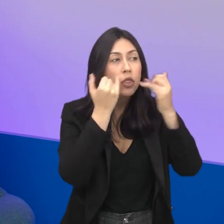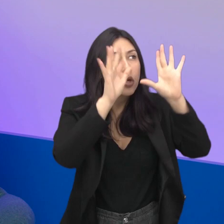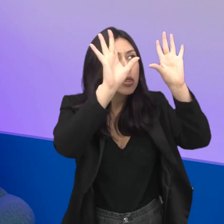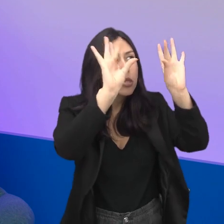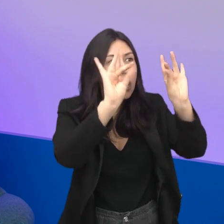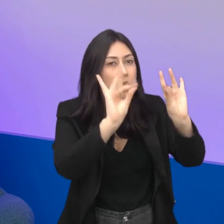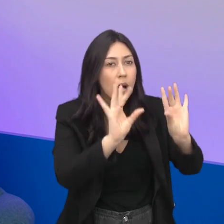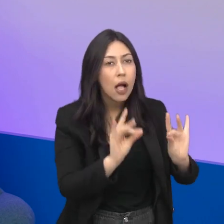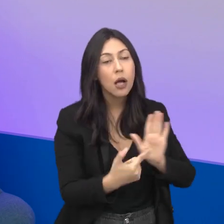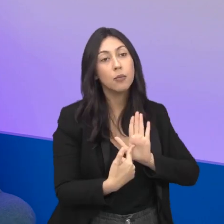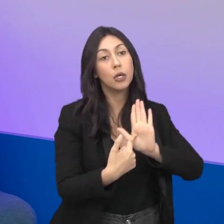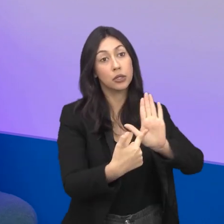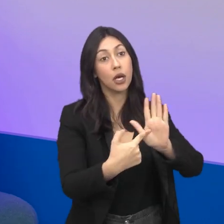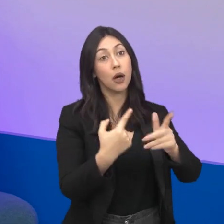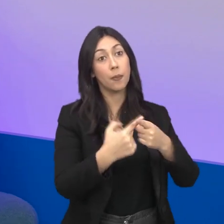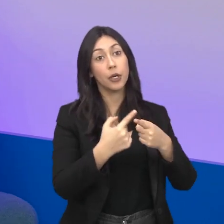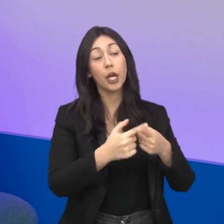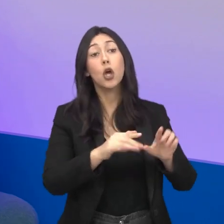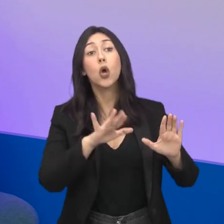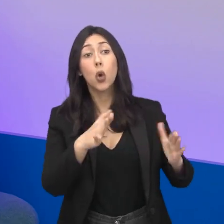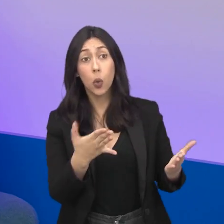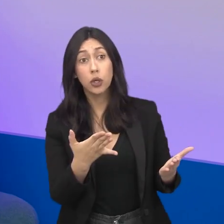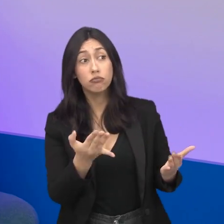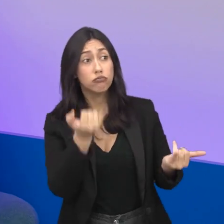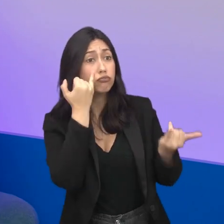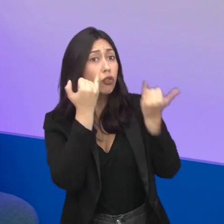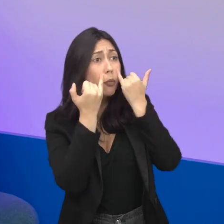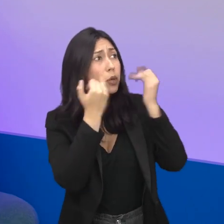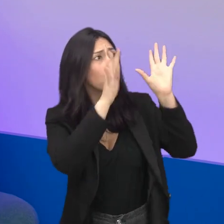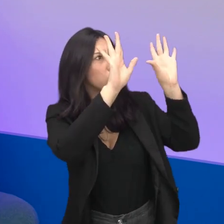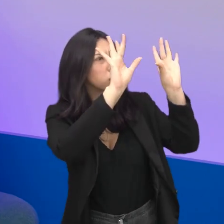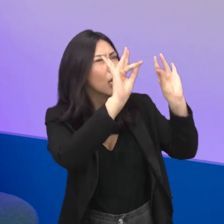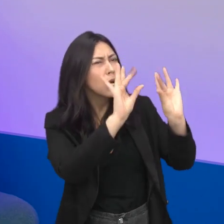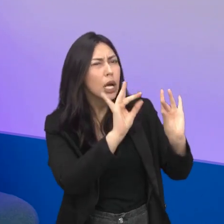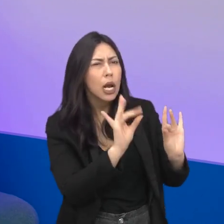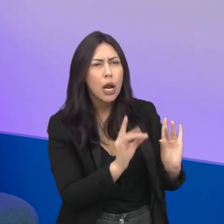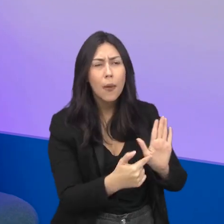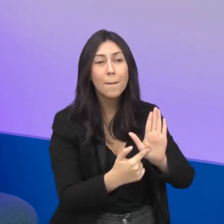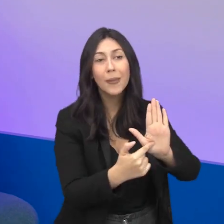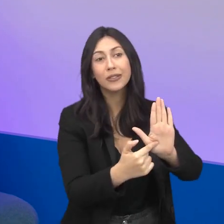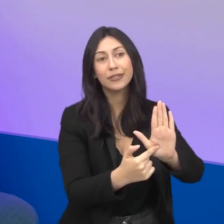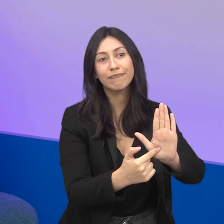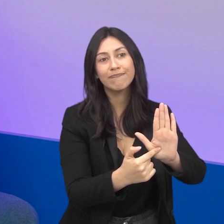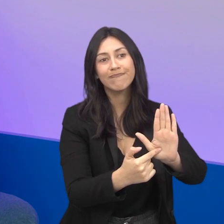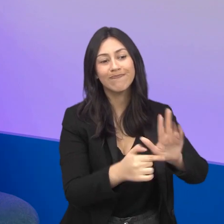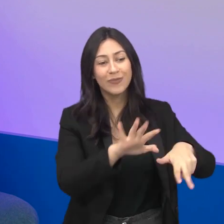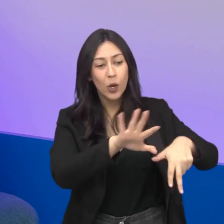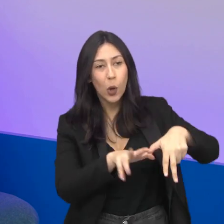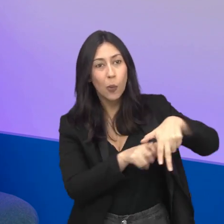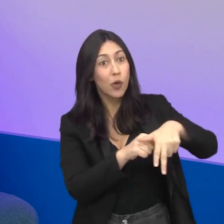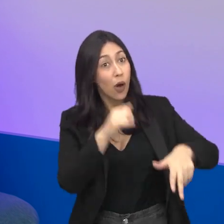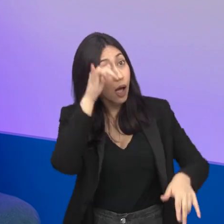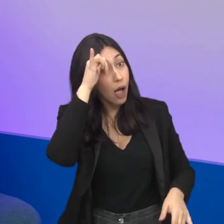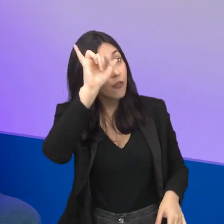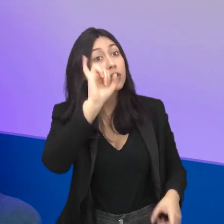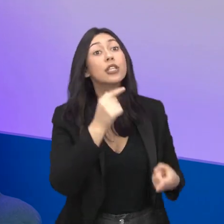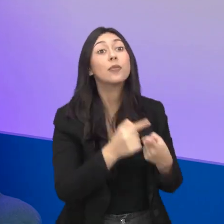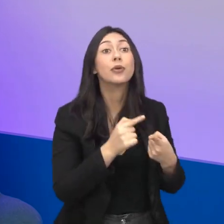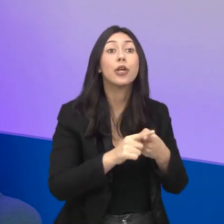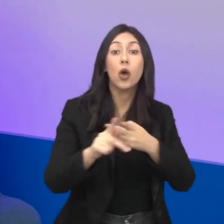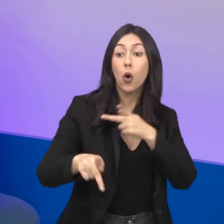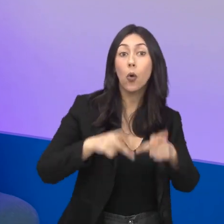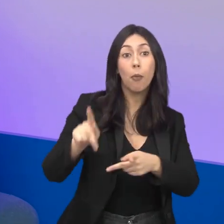coisa pública, porque afinal, quando você dá transparência, você está combatendo o mal feito. Afinal,